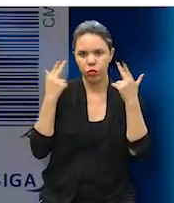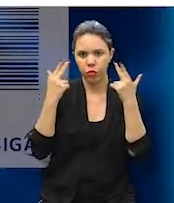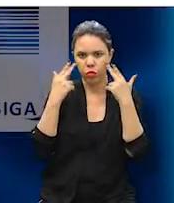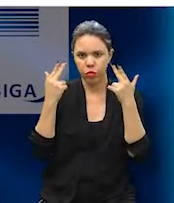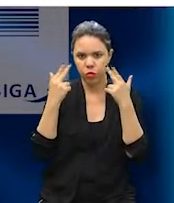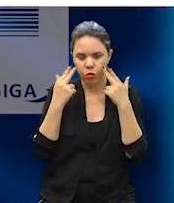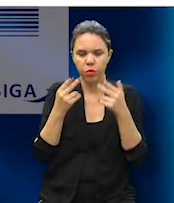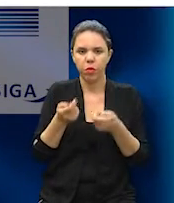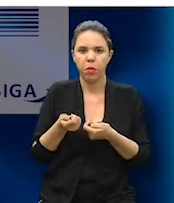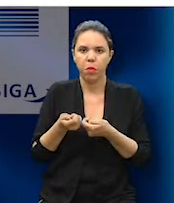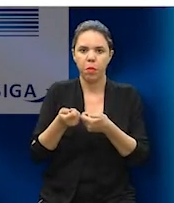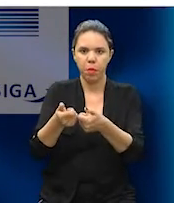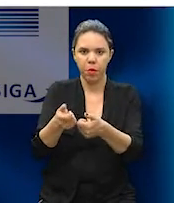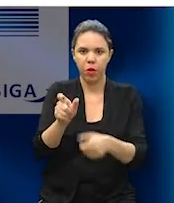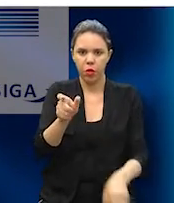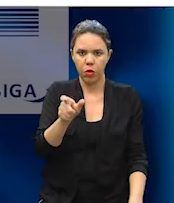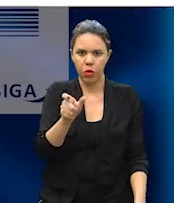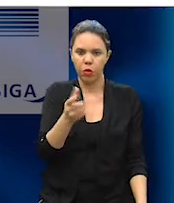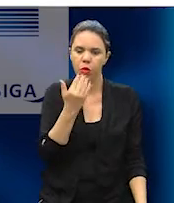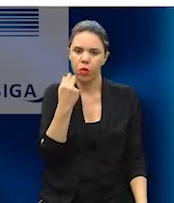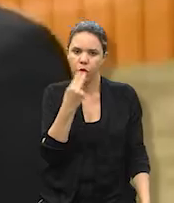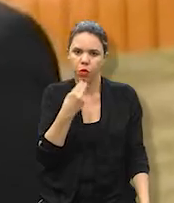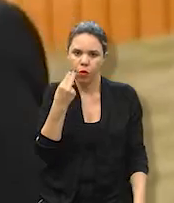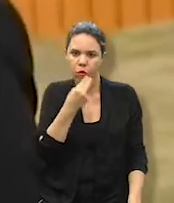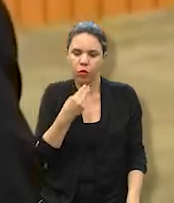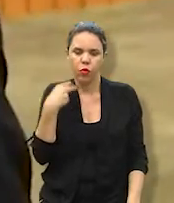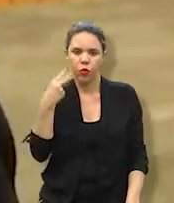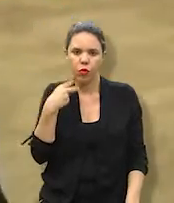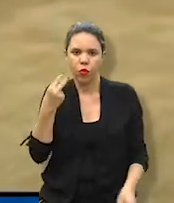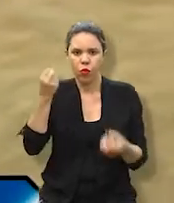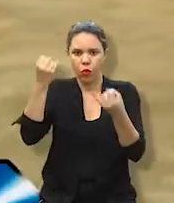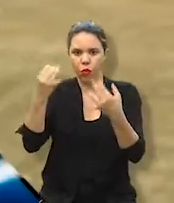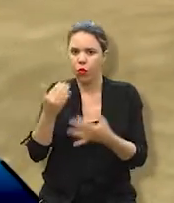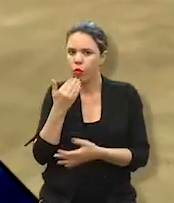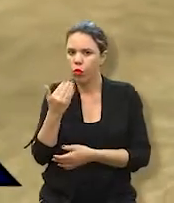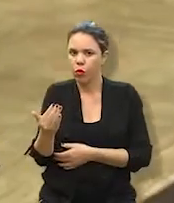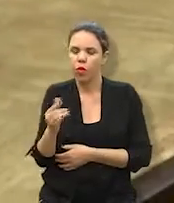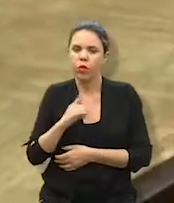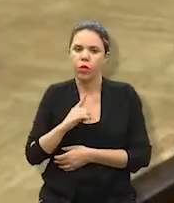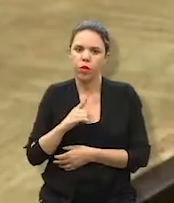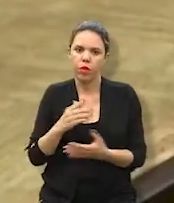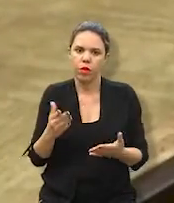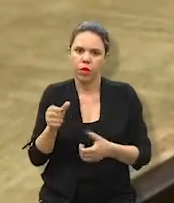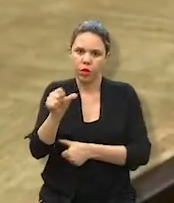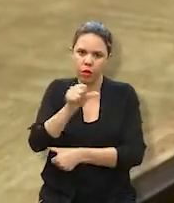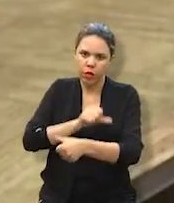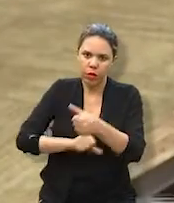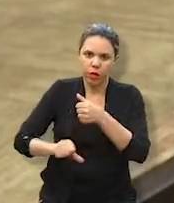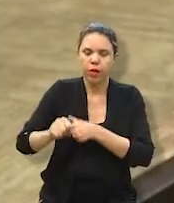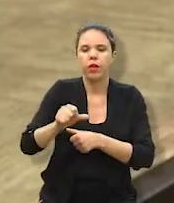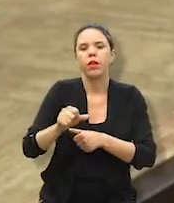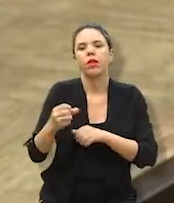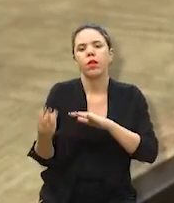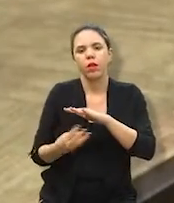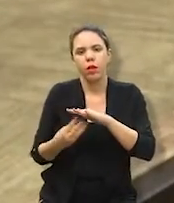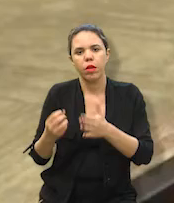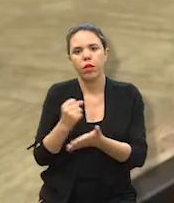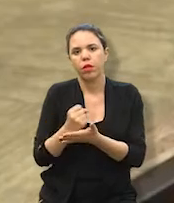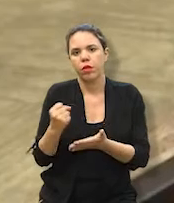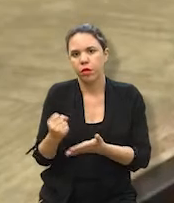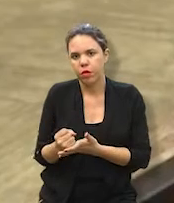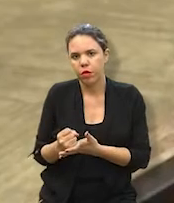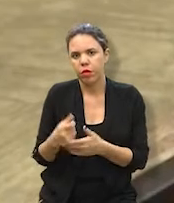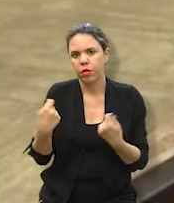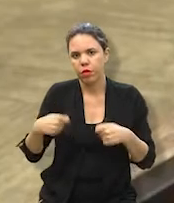para a normalização do benefício do cartão Nutrir. O parlamentar explicou o pedido. Houve agora a troca de licitação